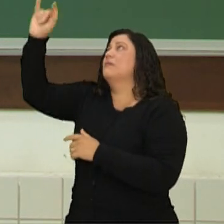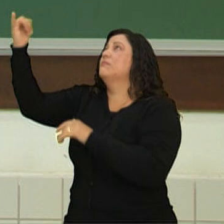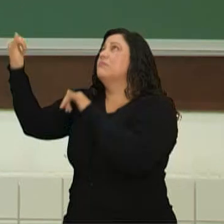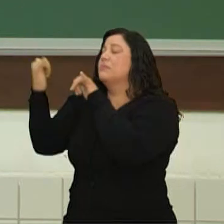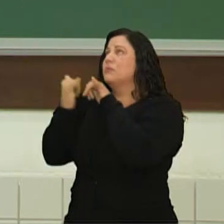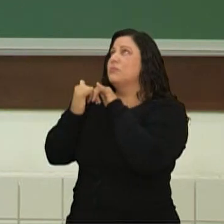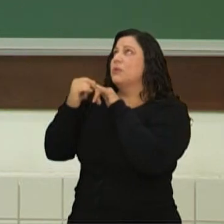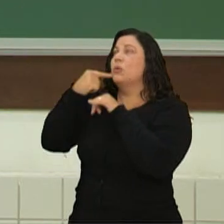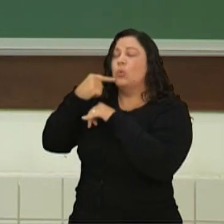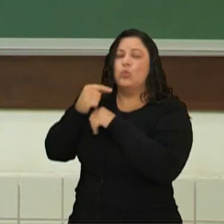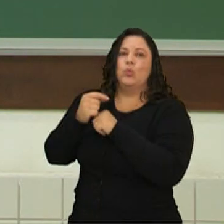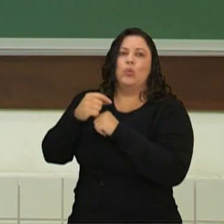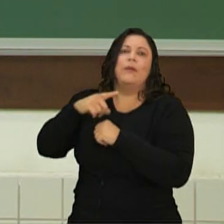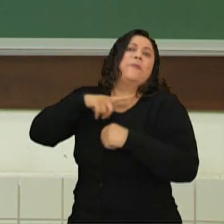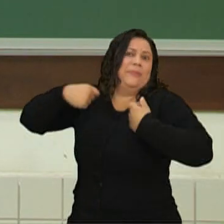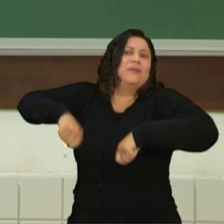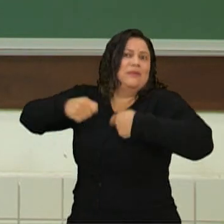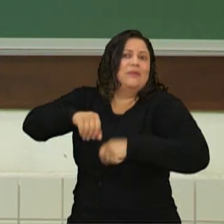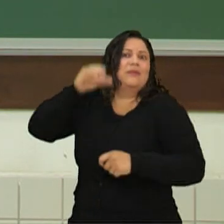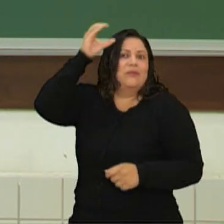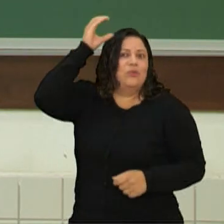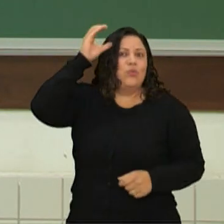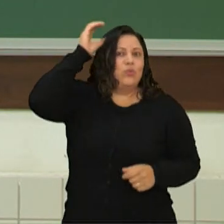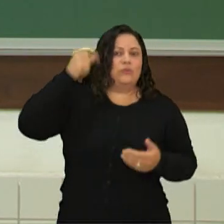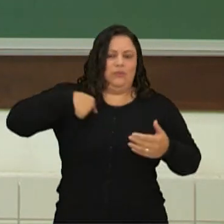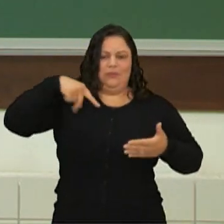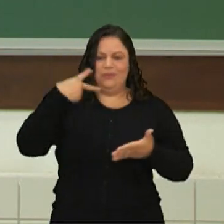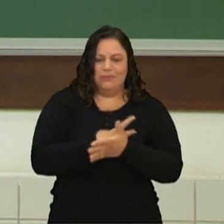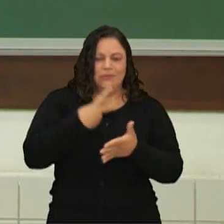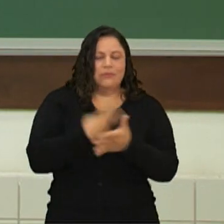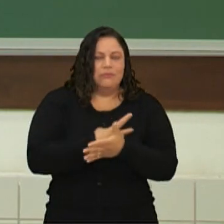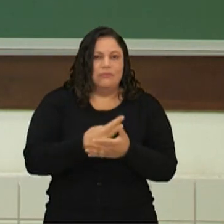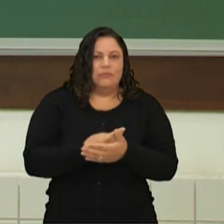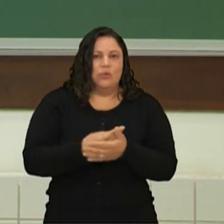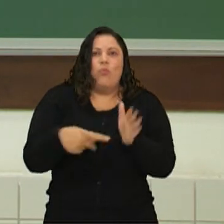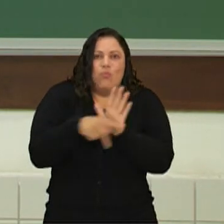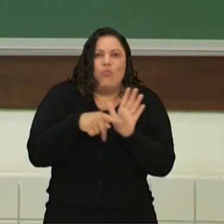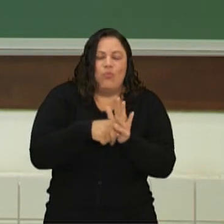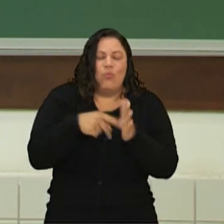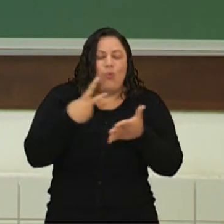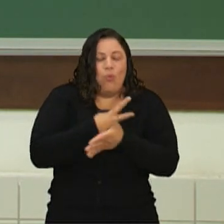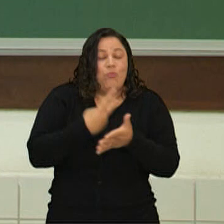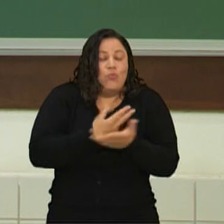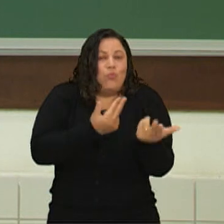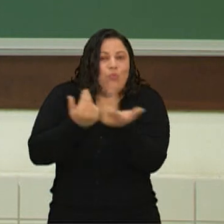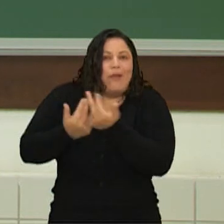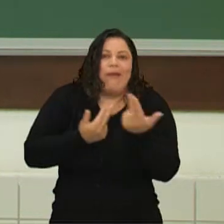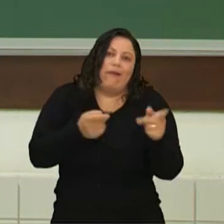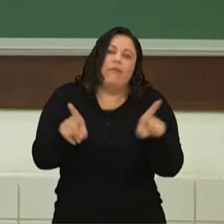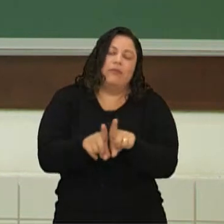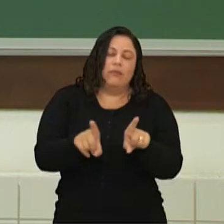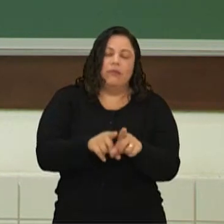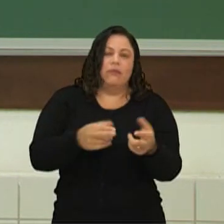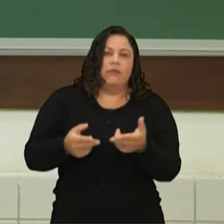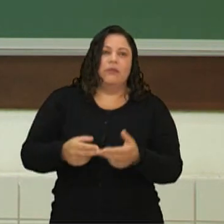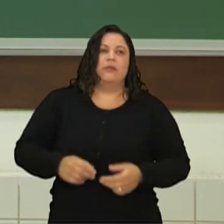consciência do que fez errado. Então, isso que Jesus coloca nessa passagem da Bíblia.